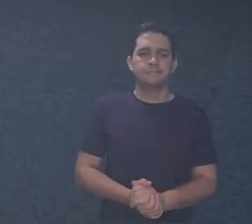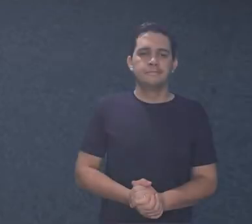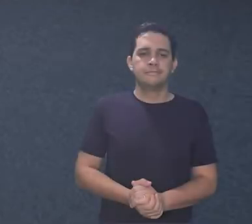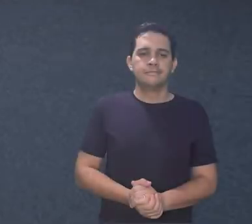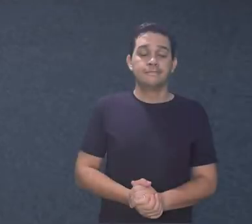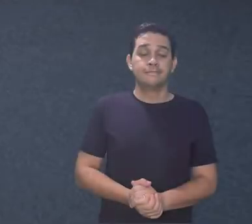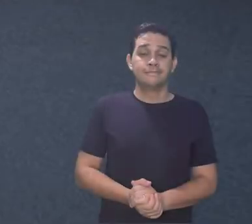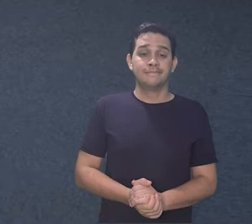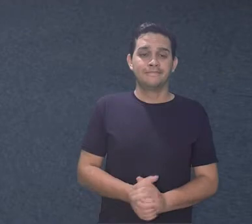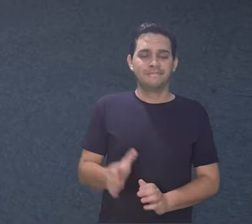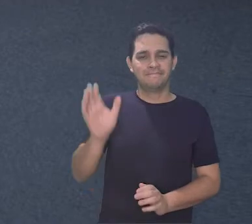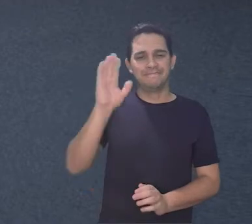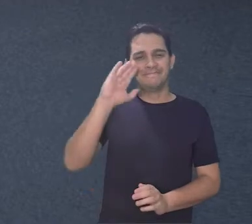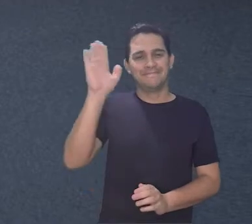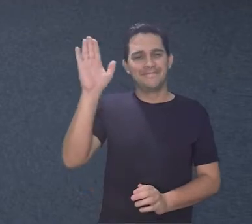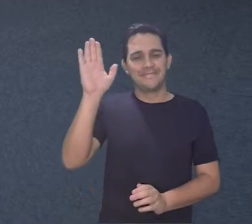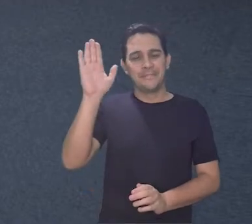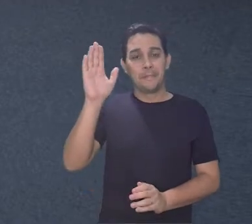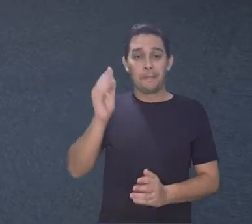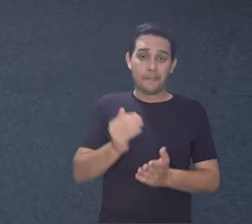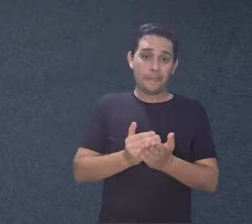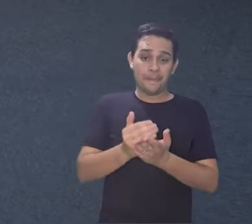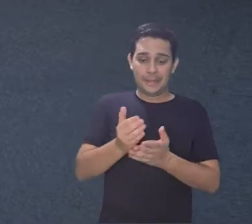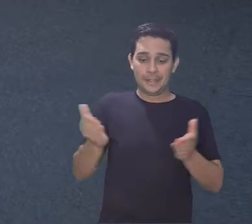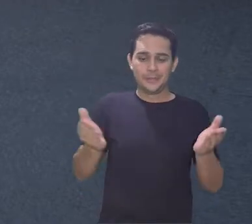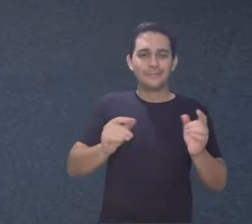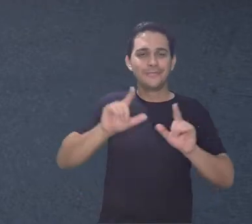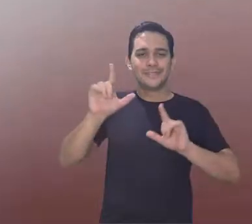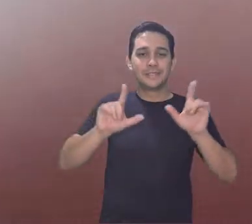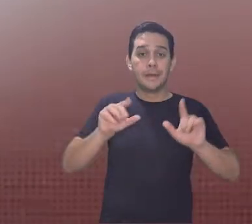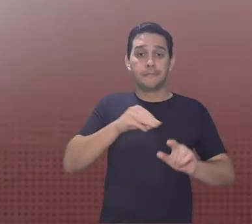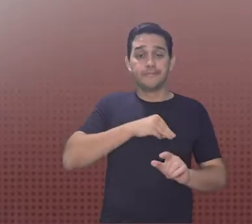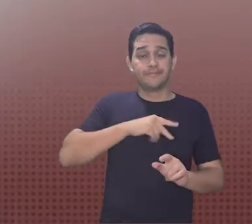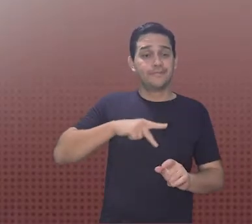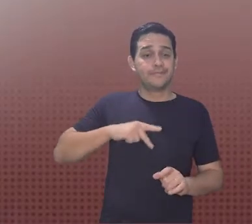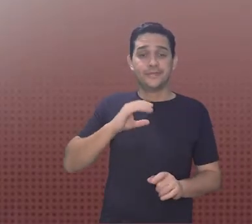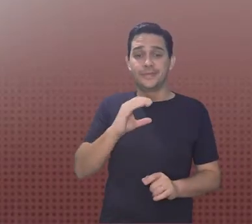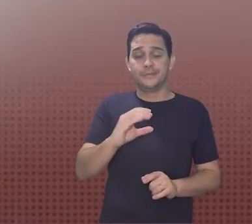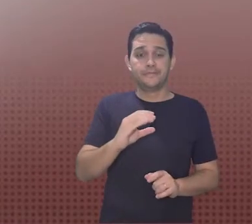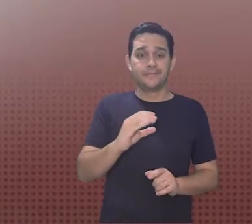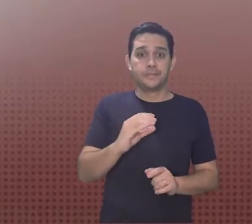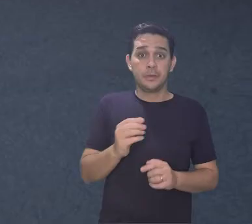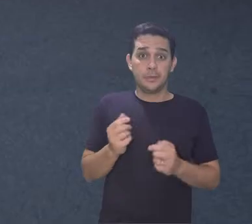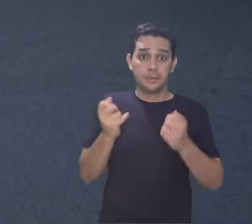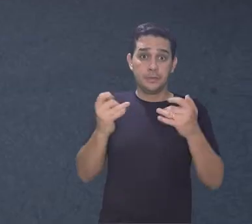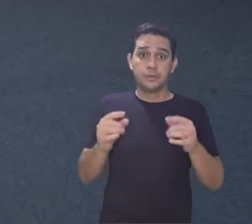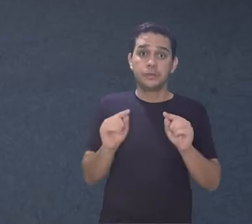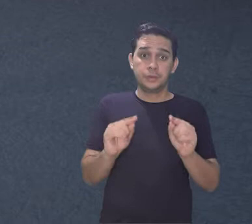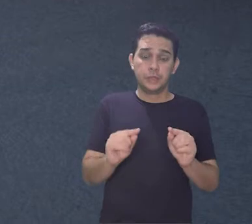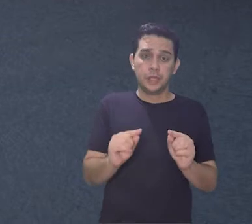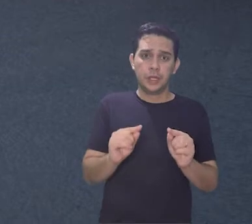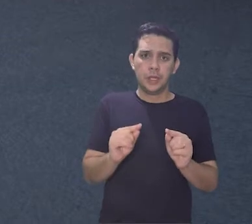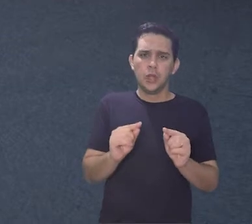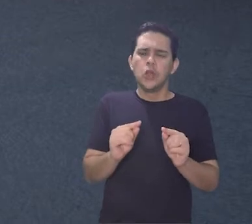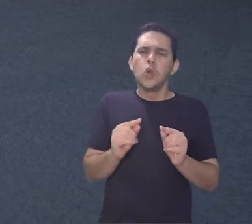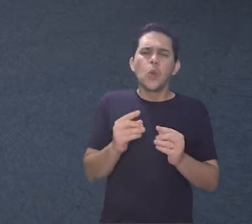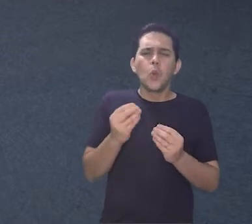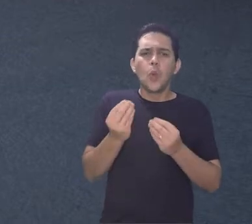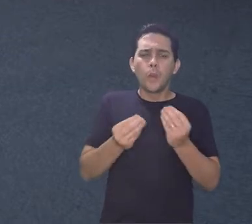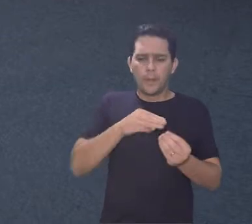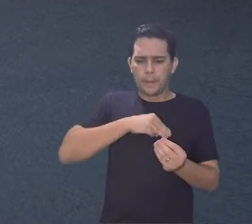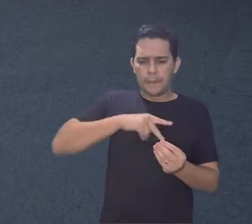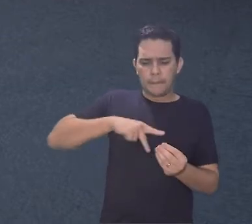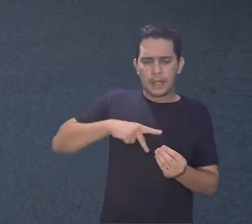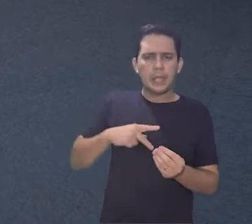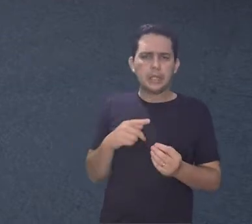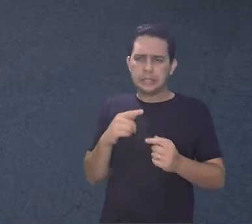Olá, está começando agora mais um MP Cidadão. E no quadro MPRJ pelo Estado de hoje, você vai acompanhar a atuação do órgão